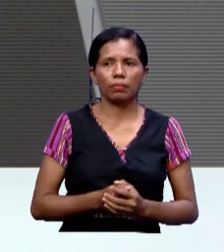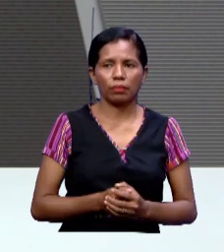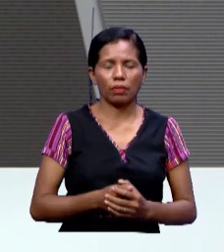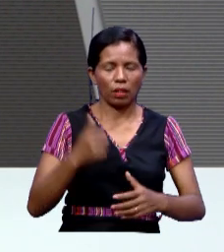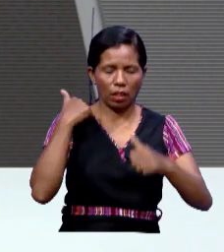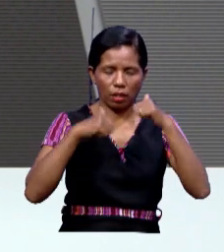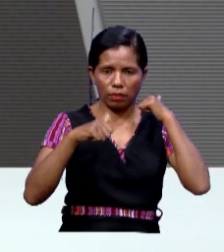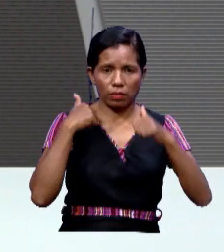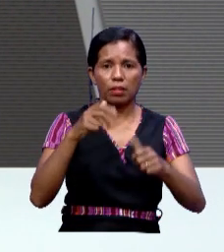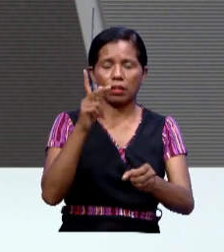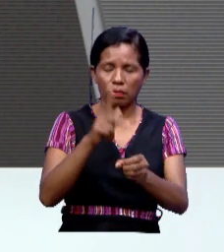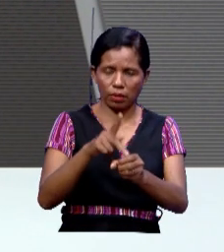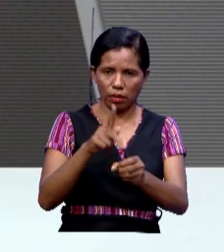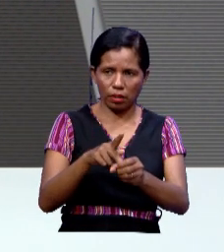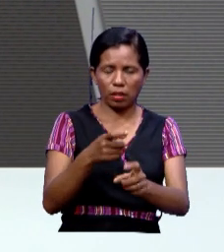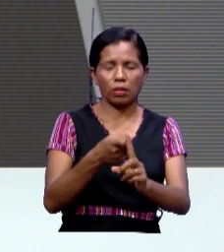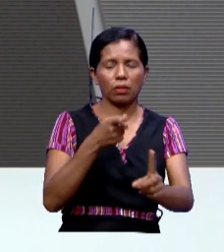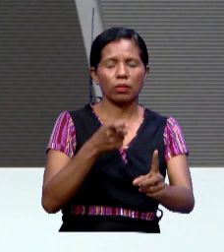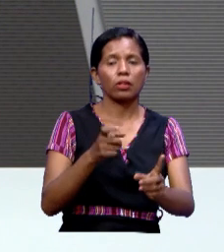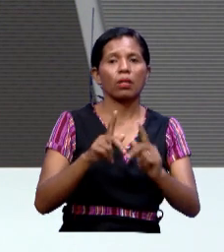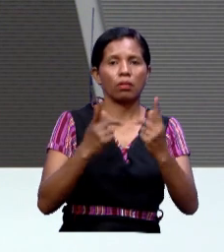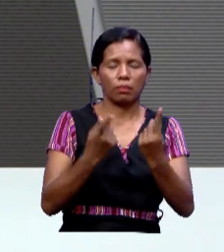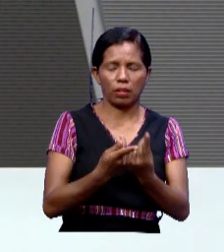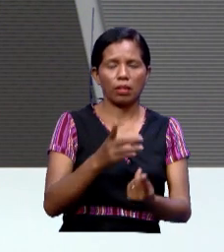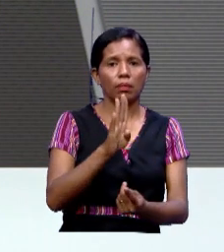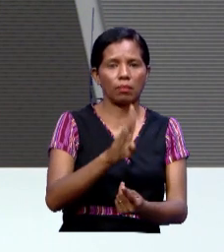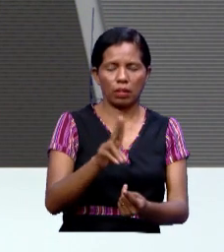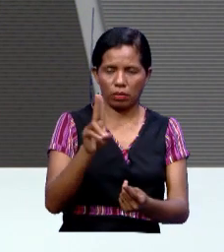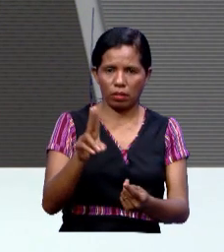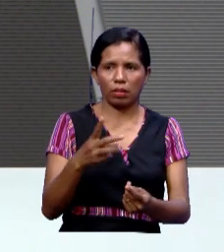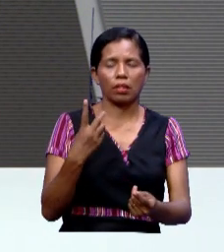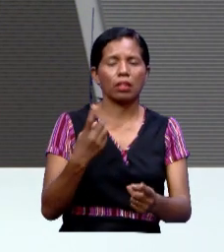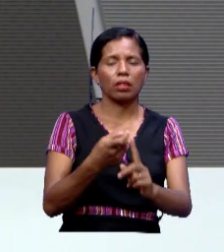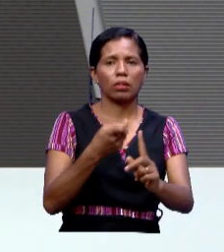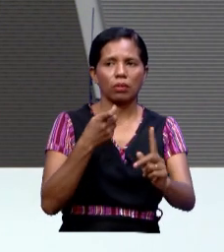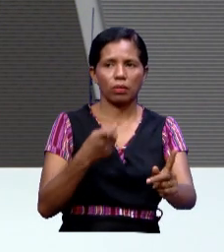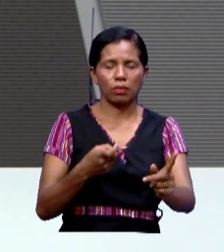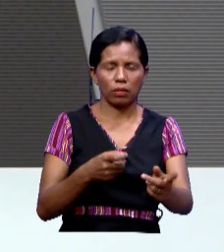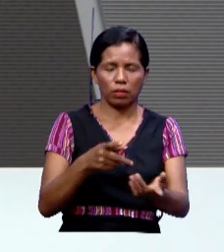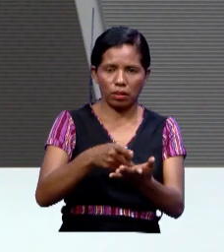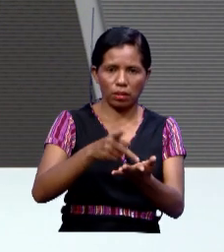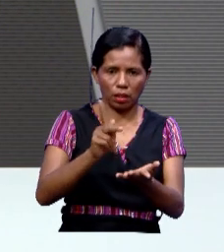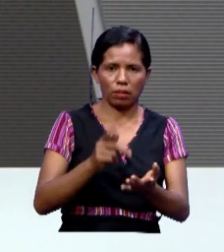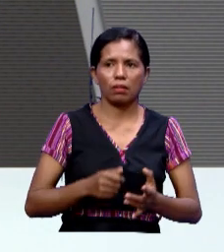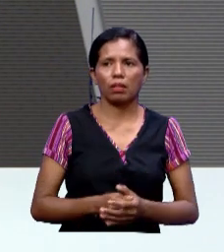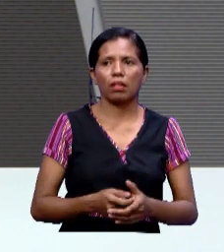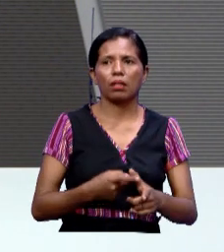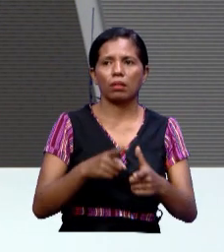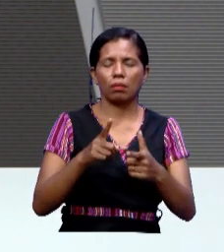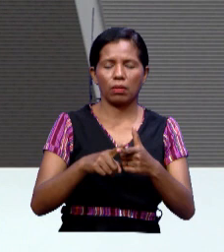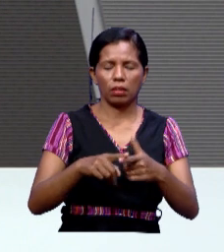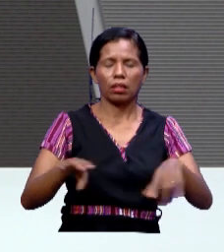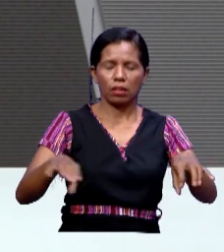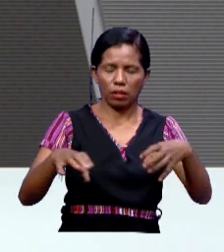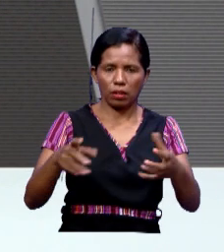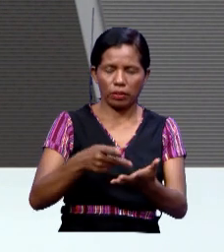atividades petrolífera ni liu si bai onda no mosquitan normalmente mai husi imposto no mos contrato rase